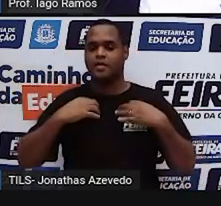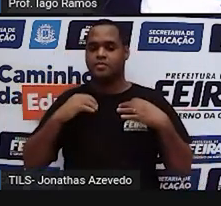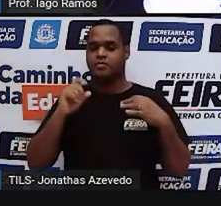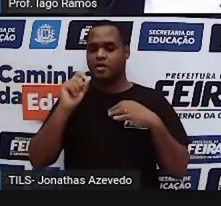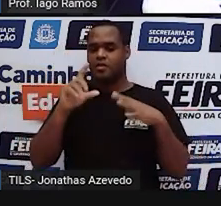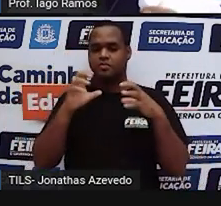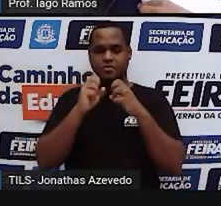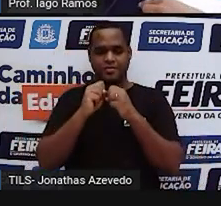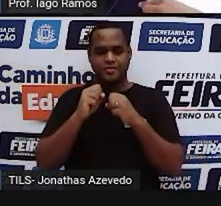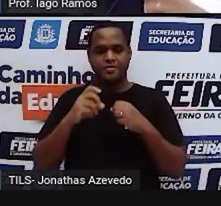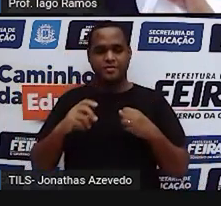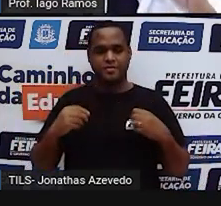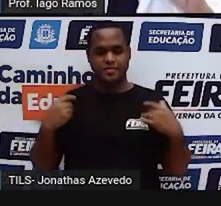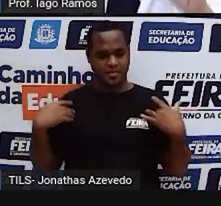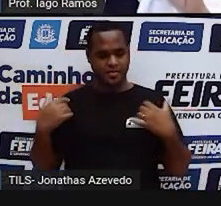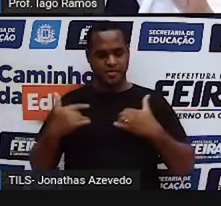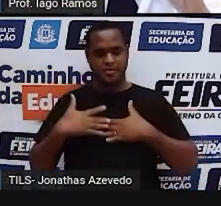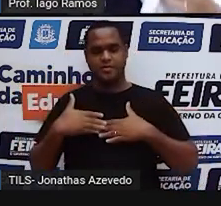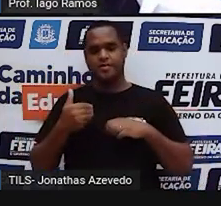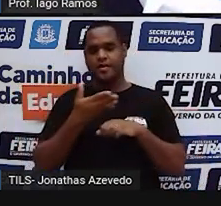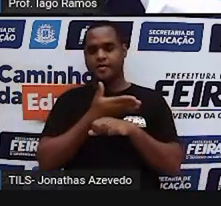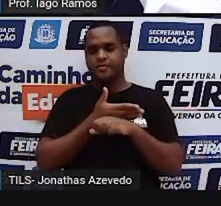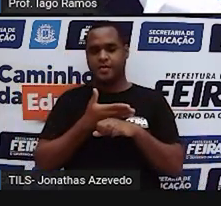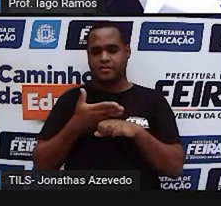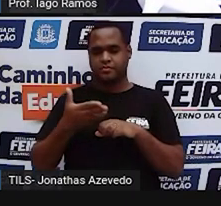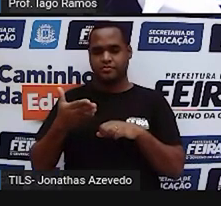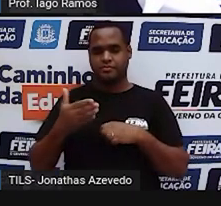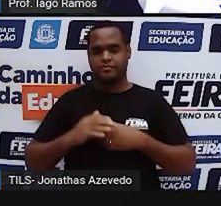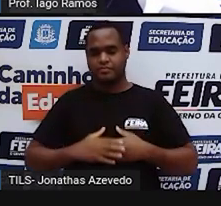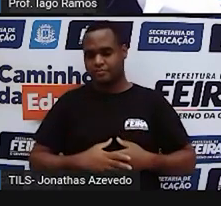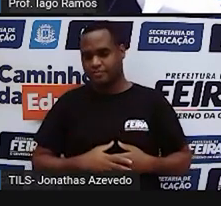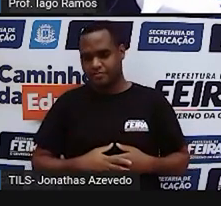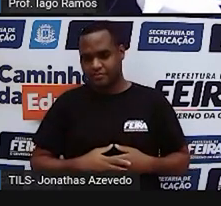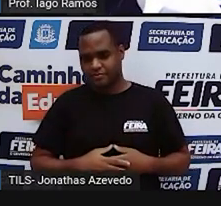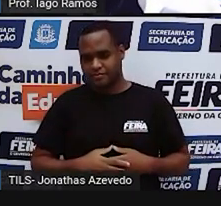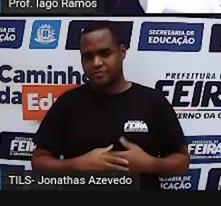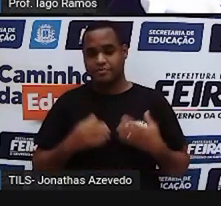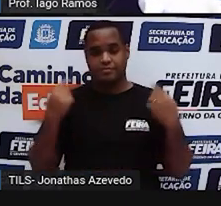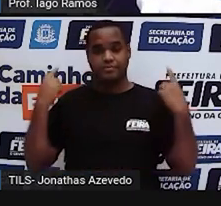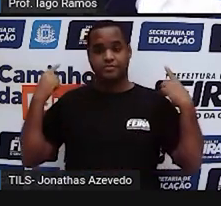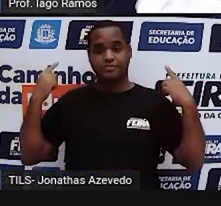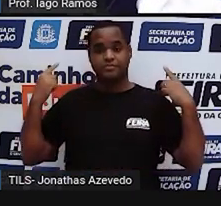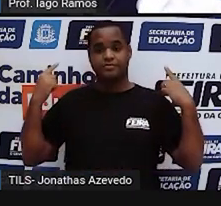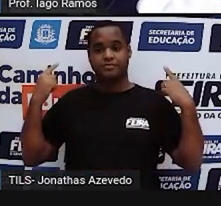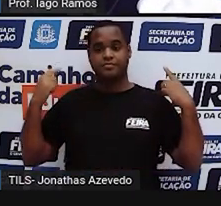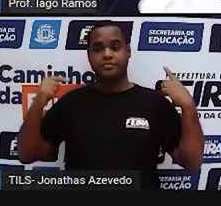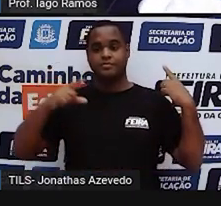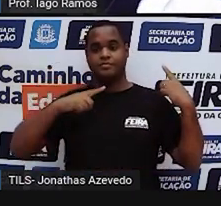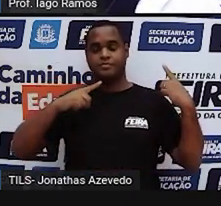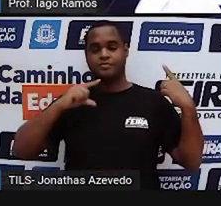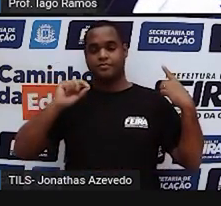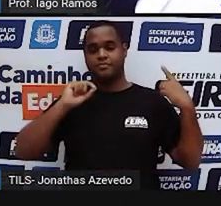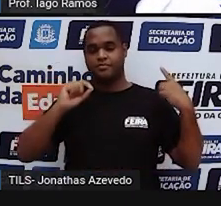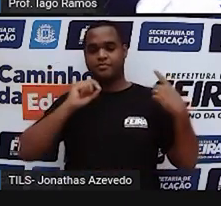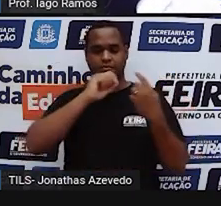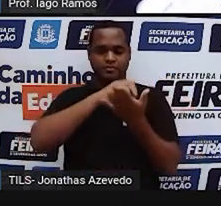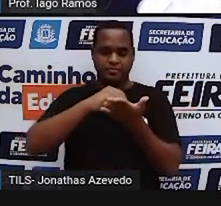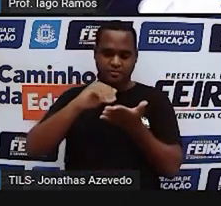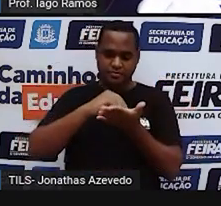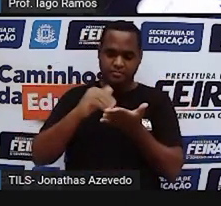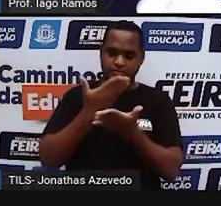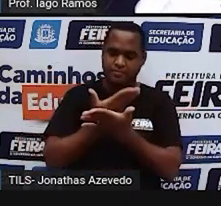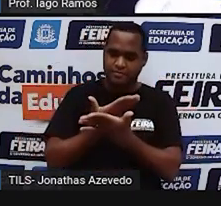camisa azul marinho e por cima um jaleco branco e atrás tem o cartaz da